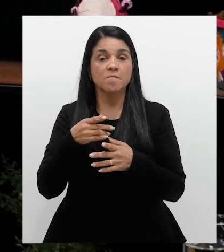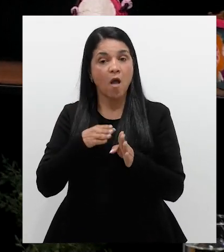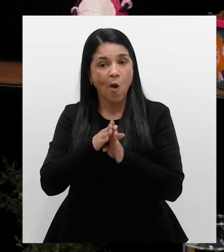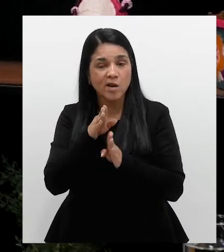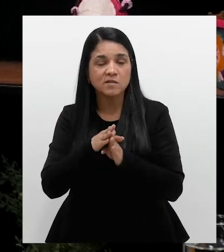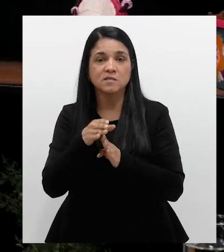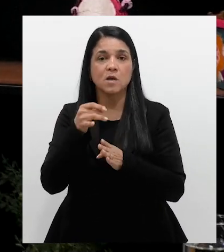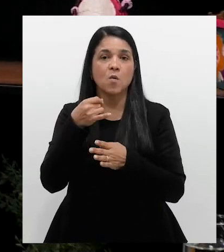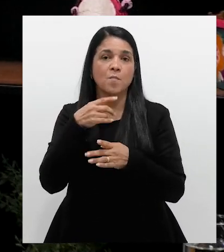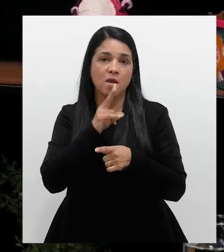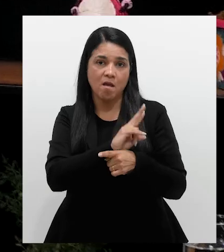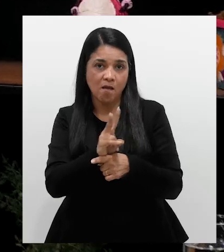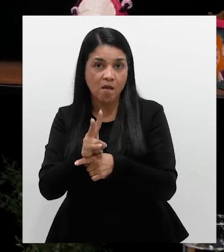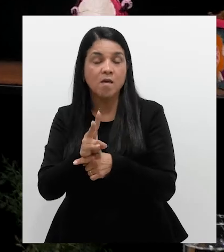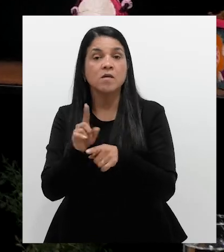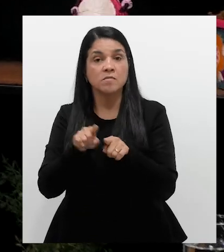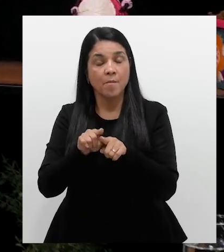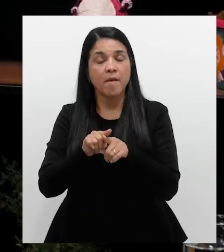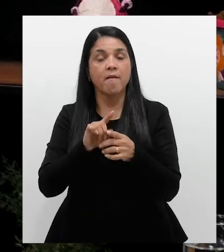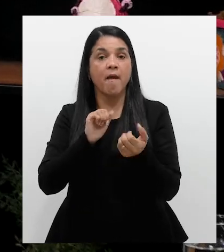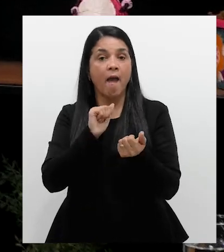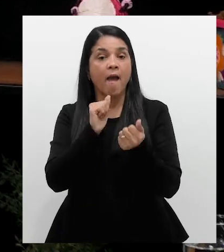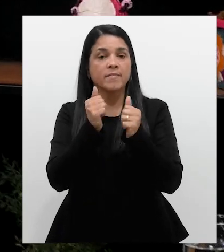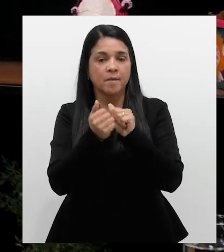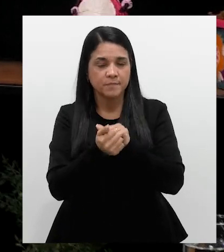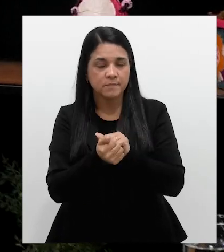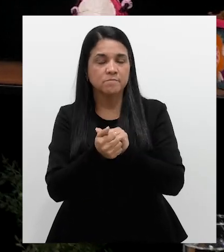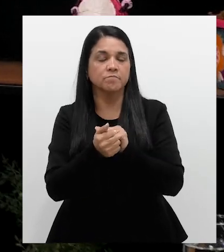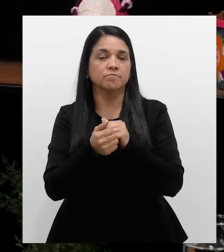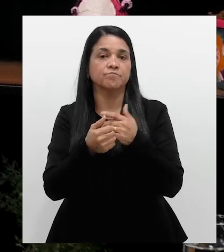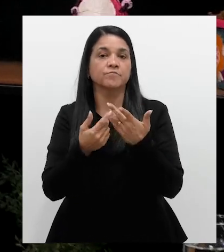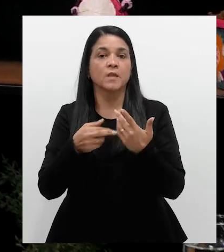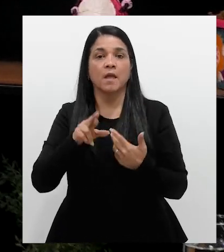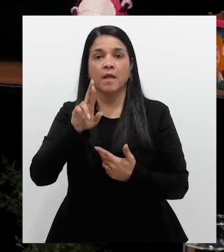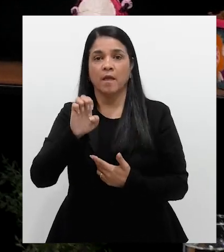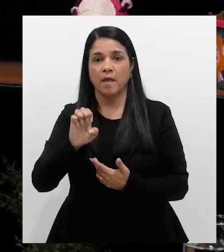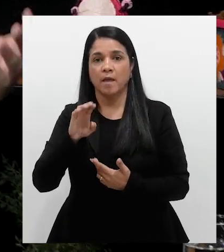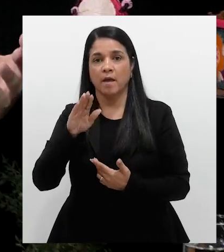é fundamental, mas a reabilitação também é. Então, a gente